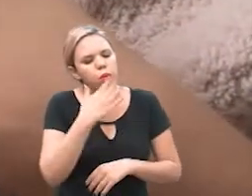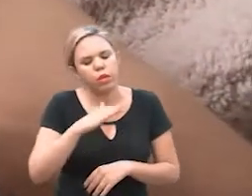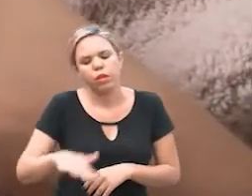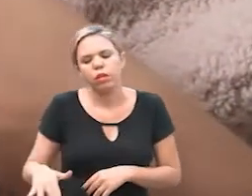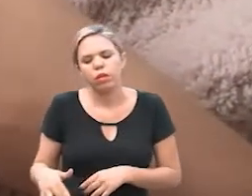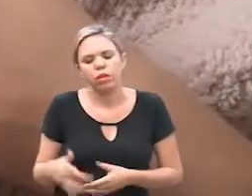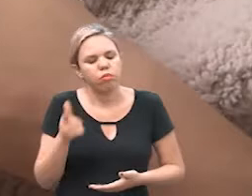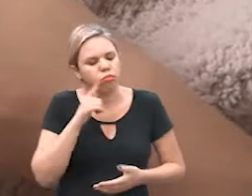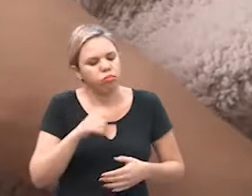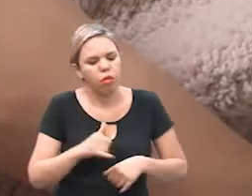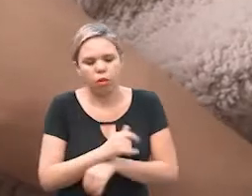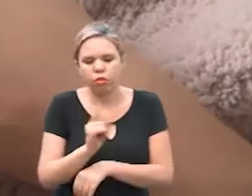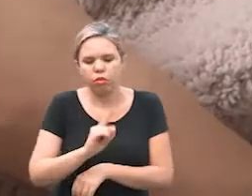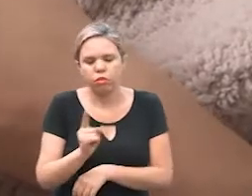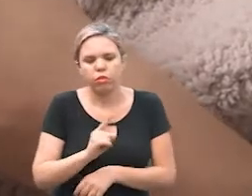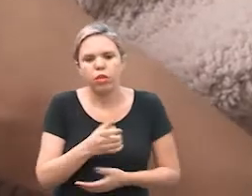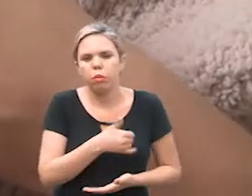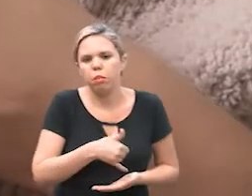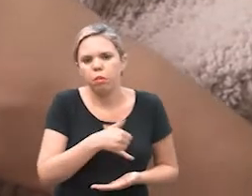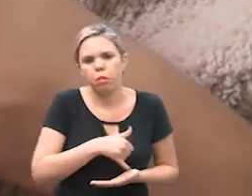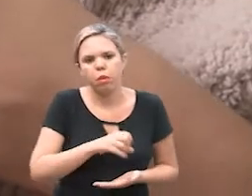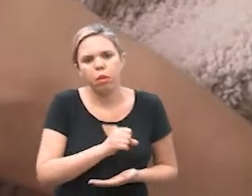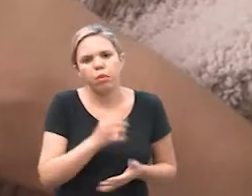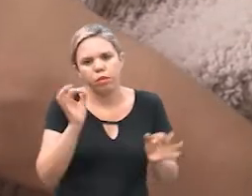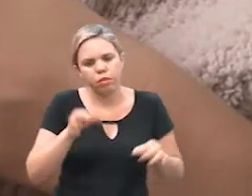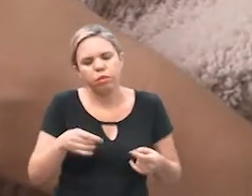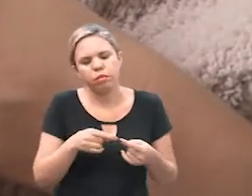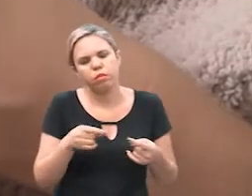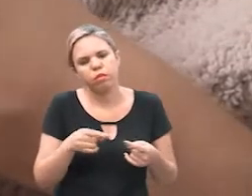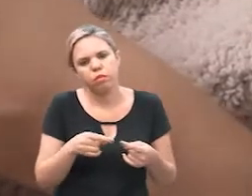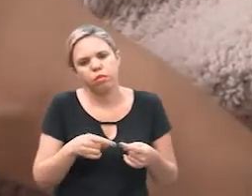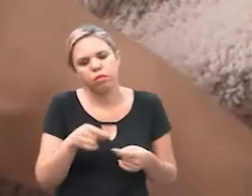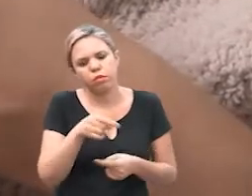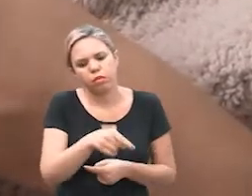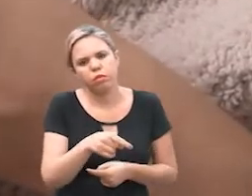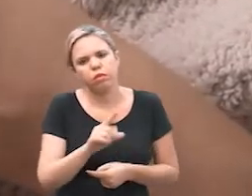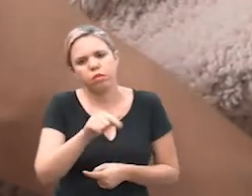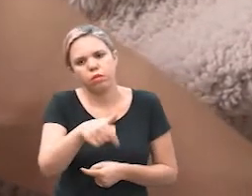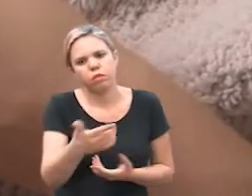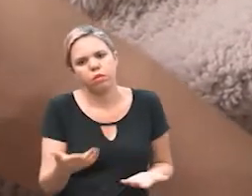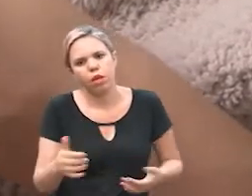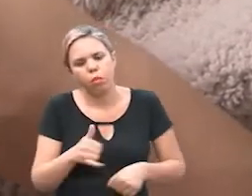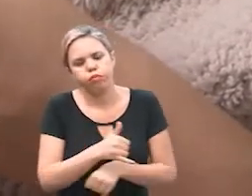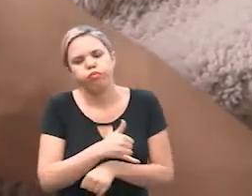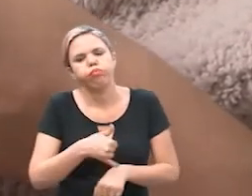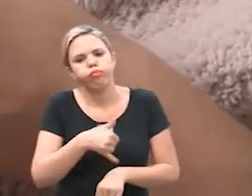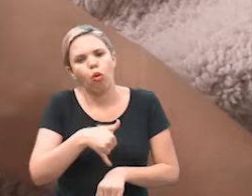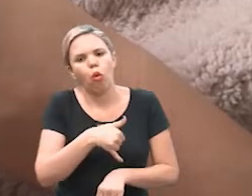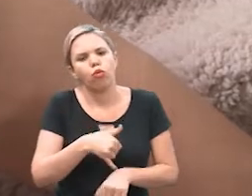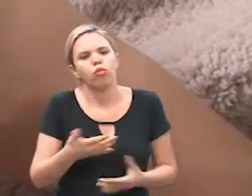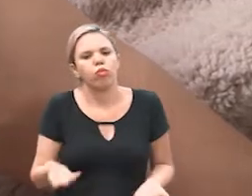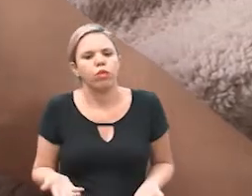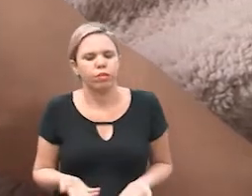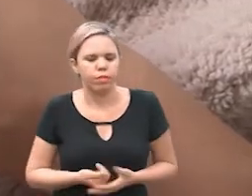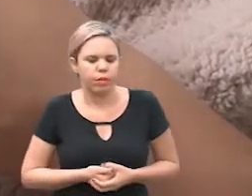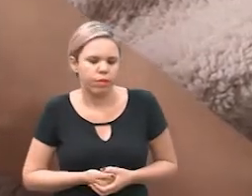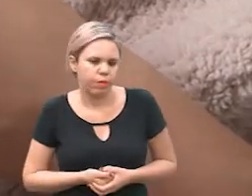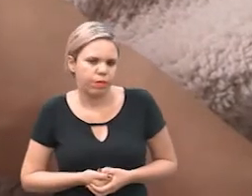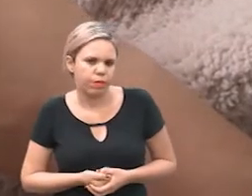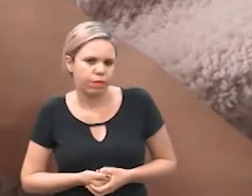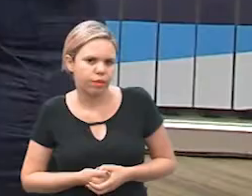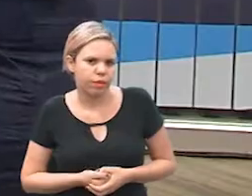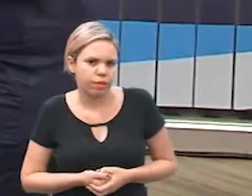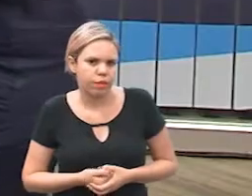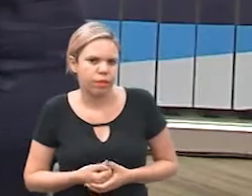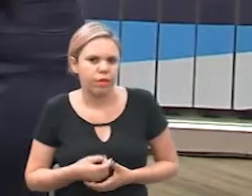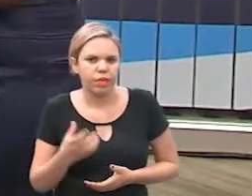ganhando peso. É porque ele não está mamando corretamente esse leite posterior rico em gordura. Então, nada disso, viu, Marina?